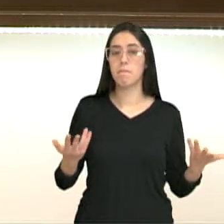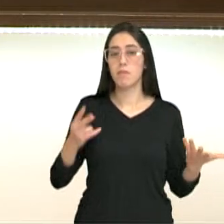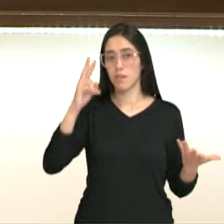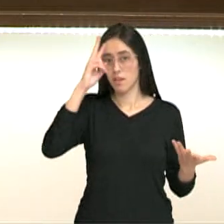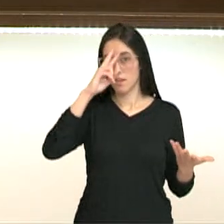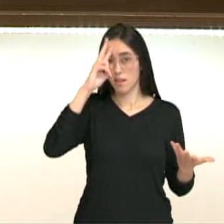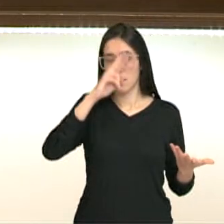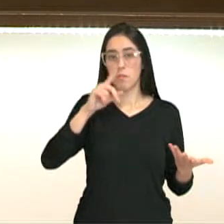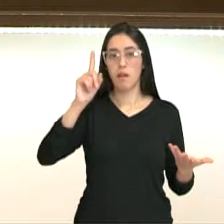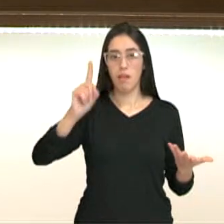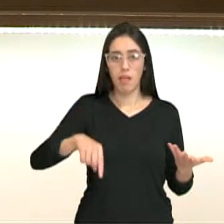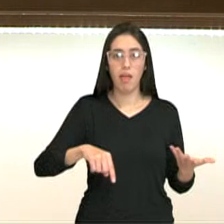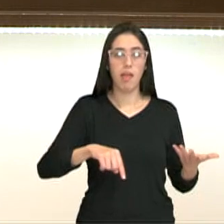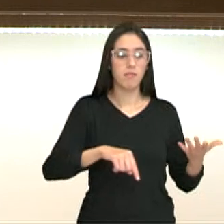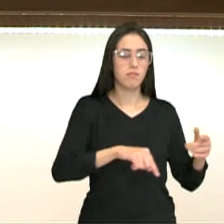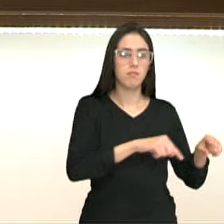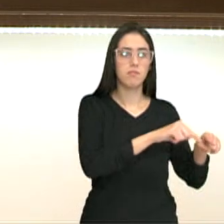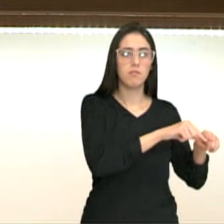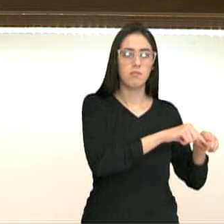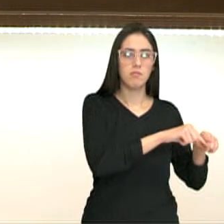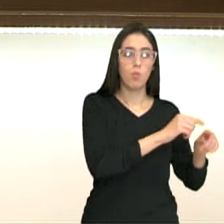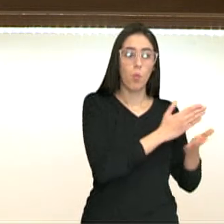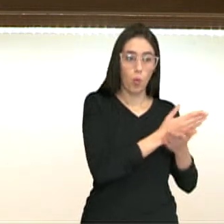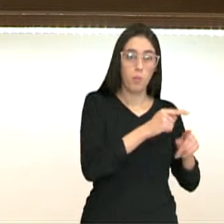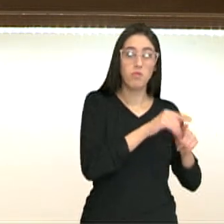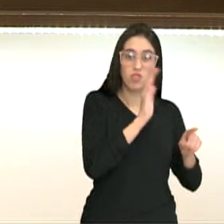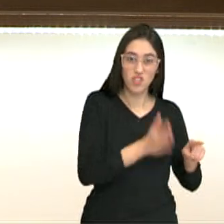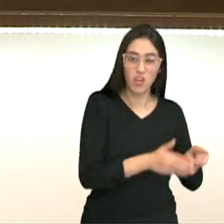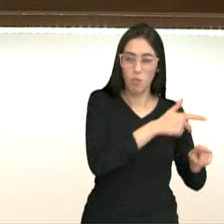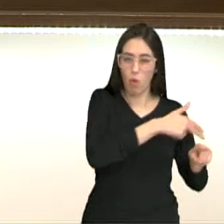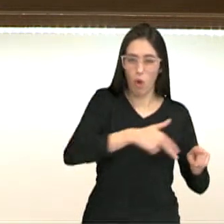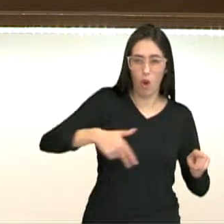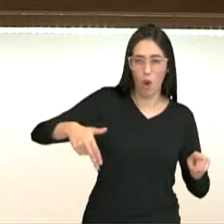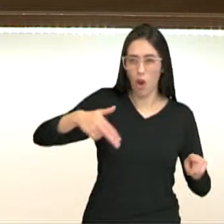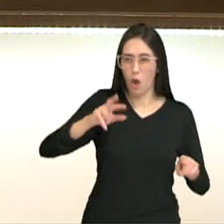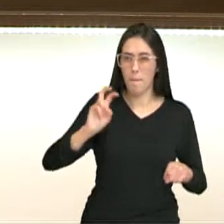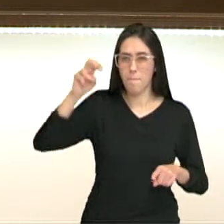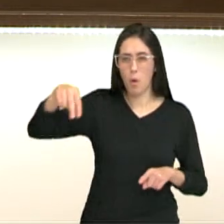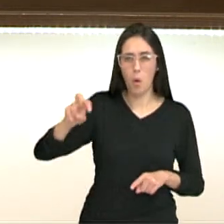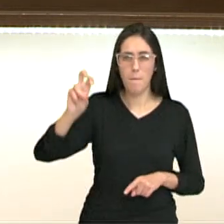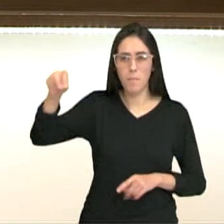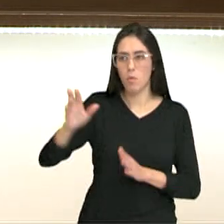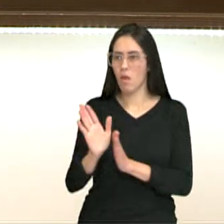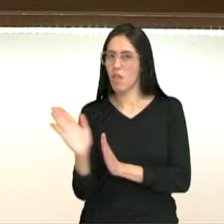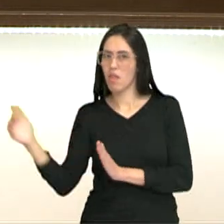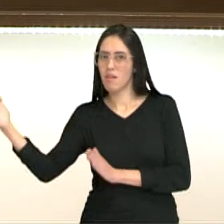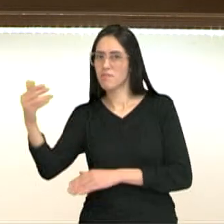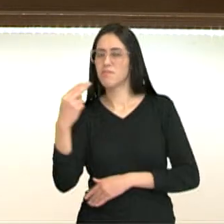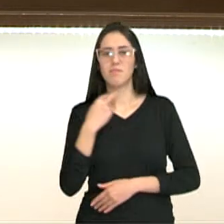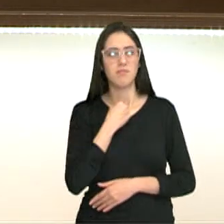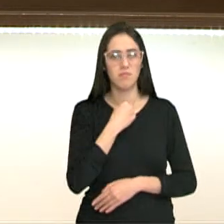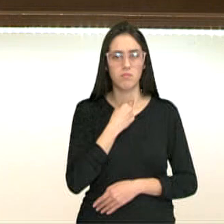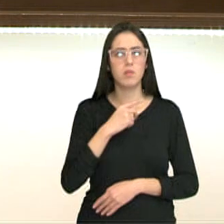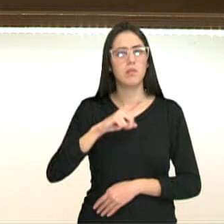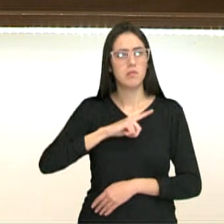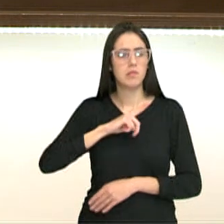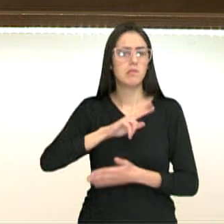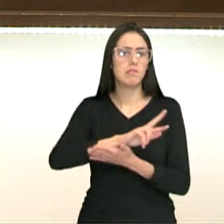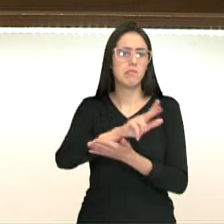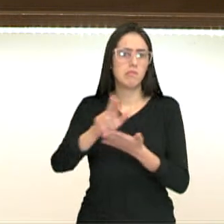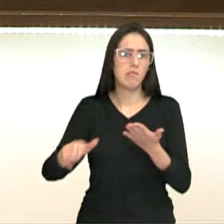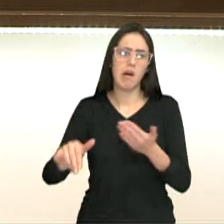um ponto ao outro, transpondo os obstáculos sem desviar. Para isso eu vou utilizar manobras, então,